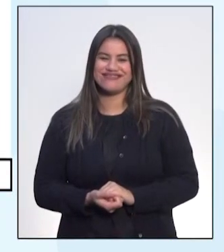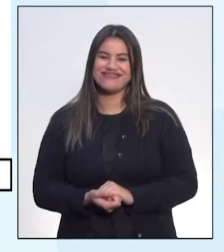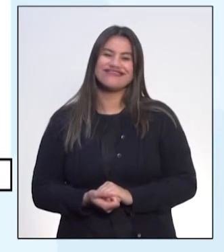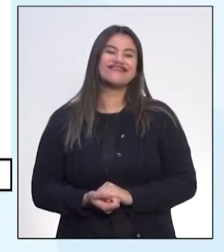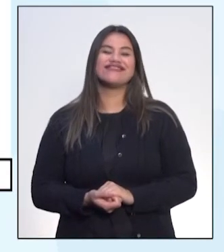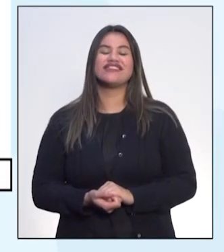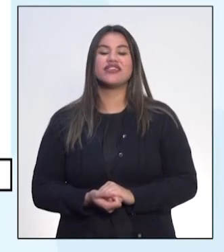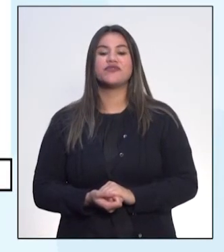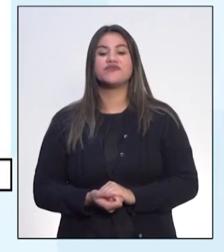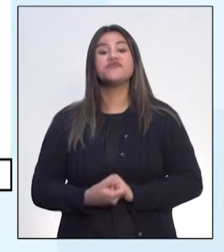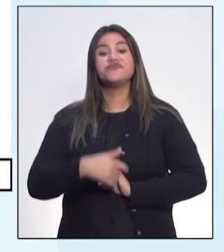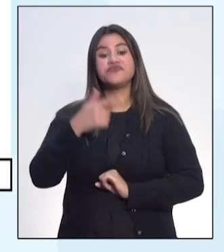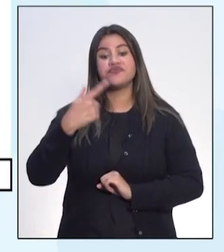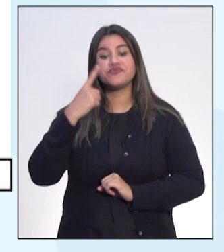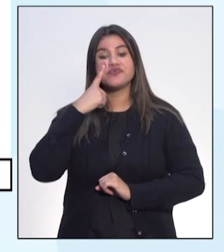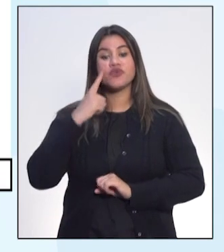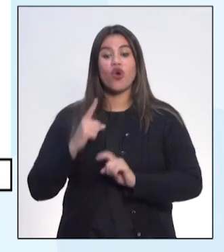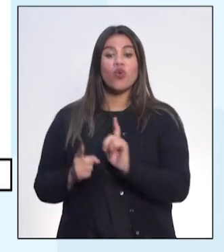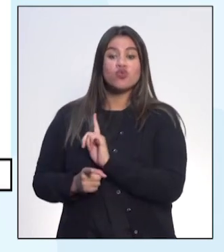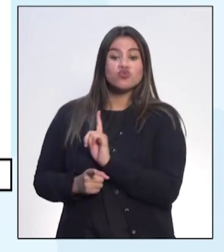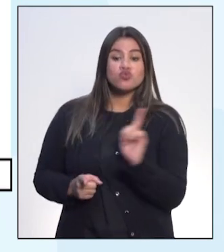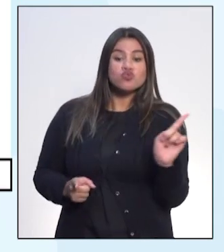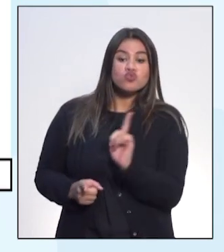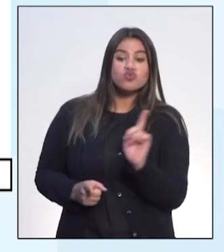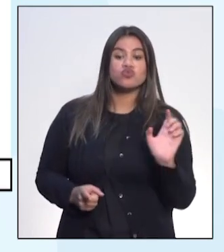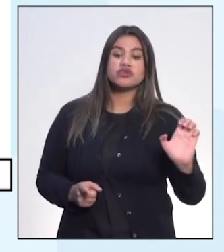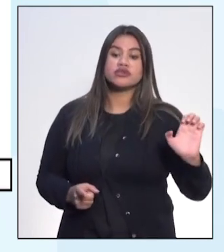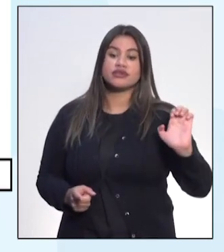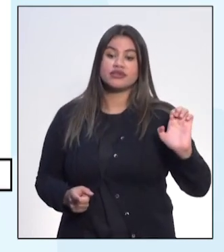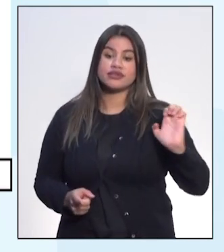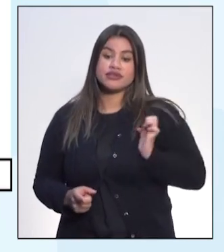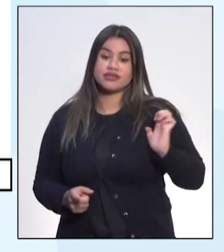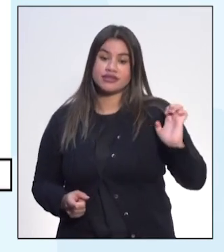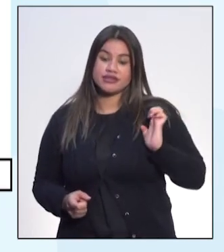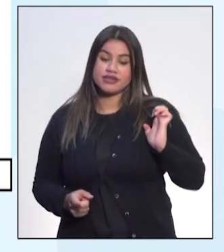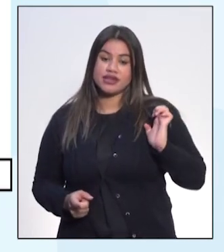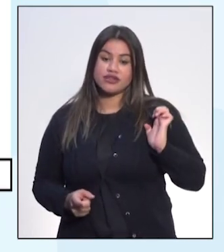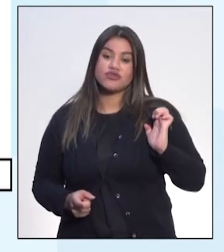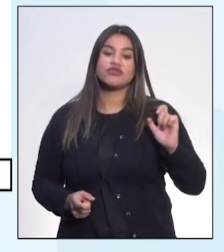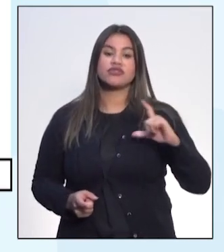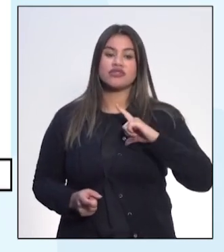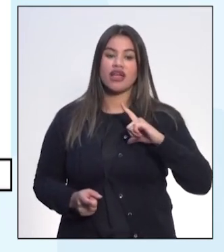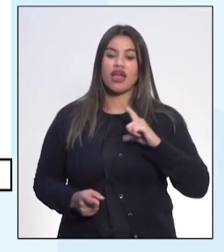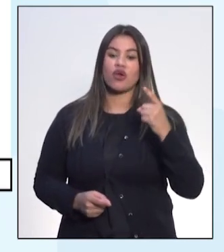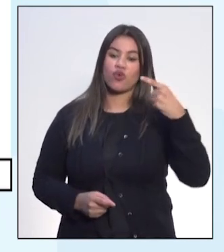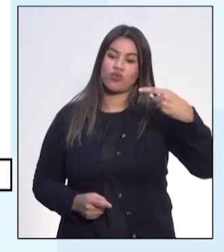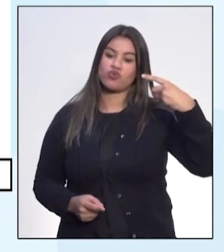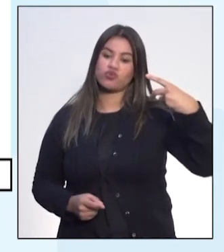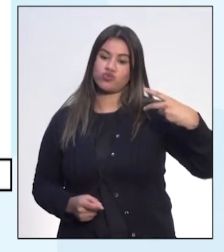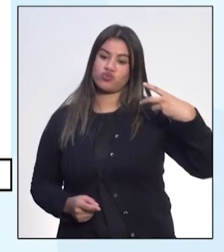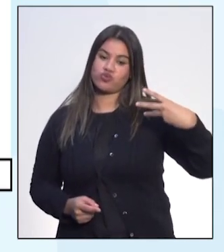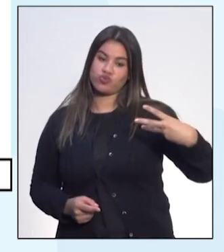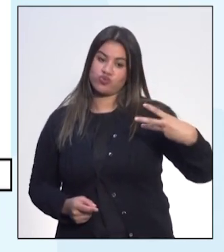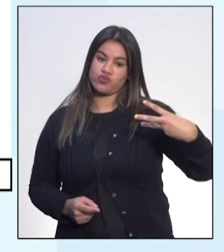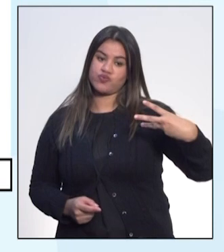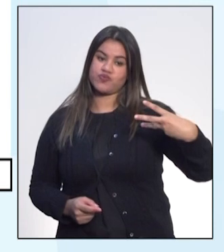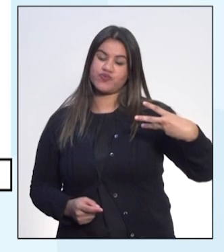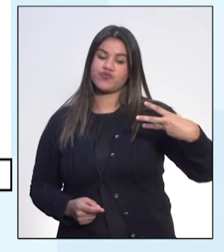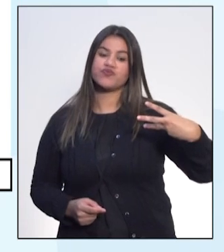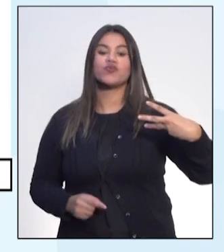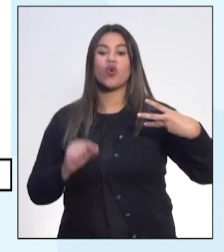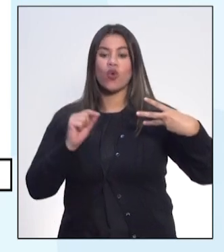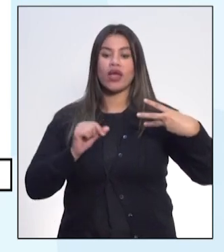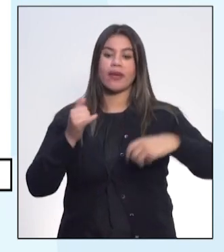Aí eu estou destacando mais o lado esquerdo, né? Eu tenho lá a família 1, 2 e 13, né, que são